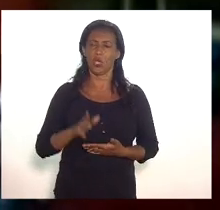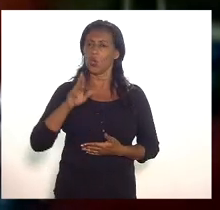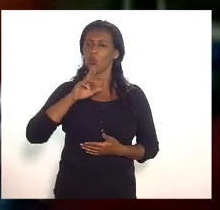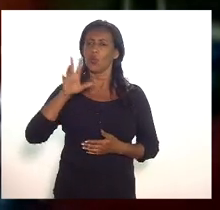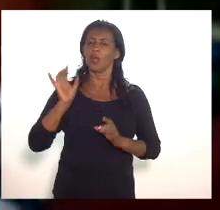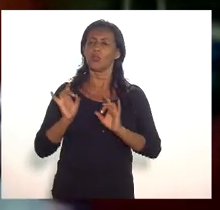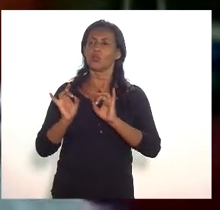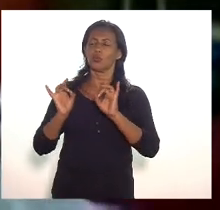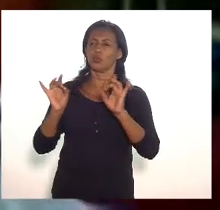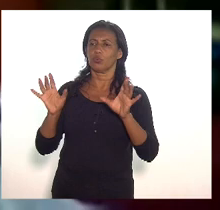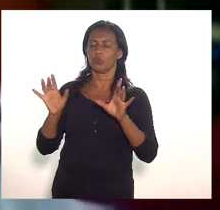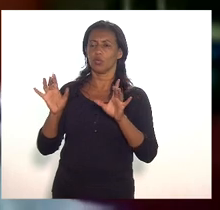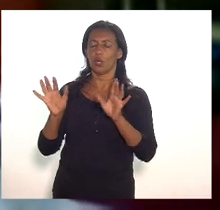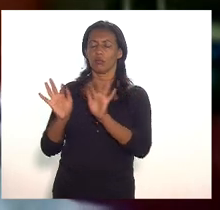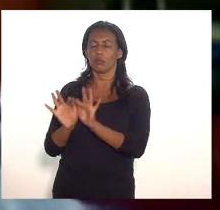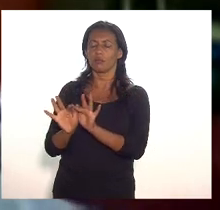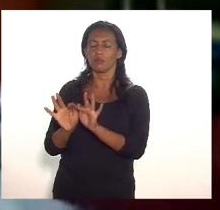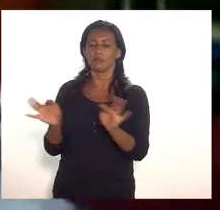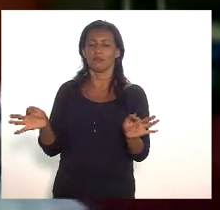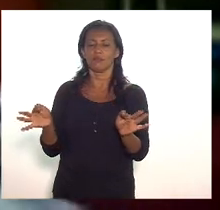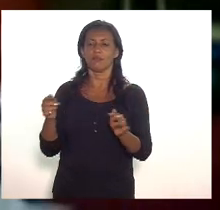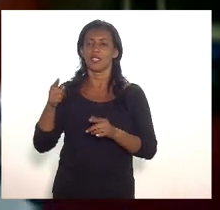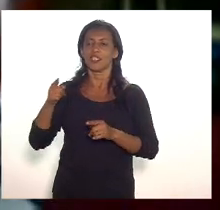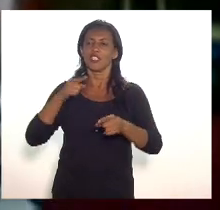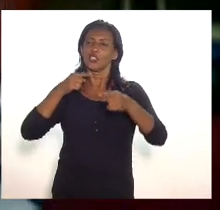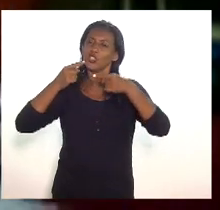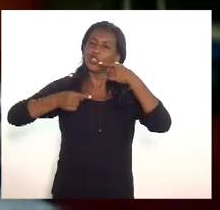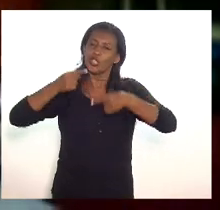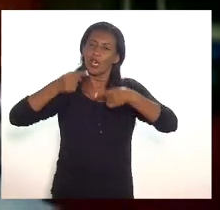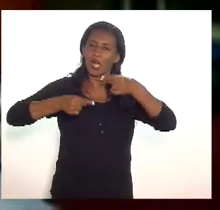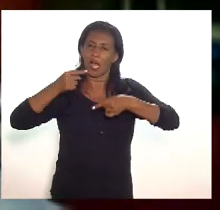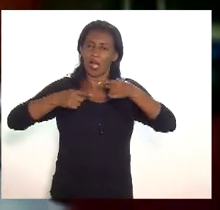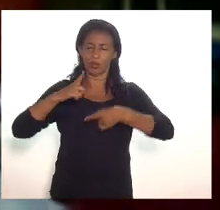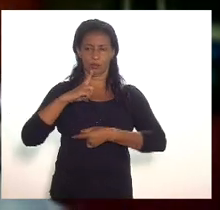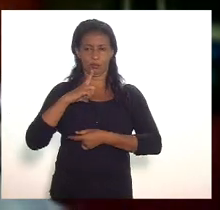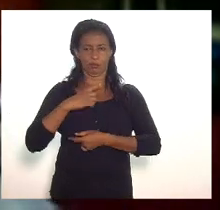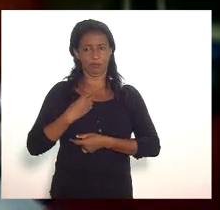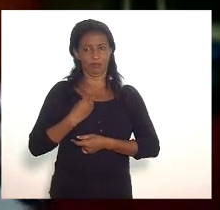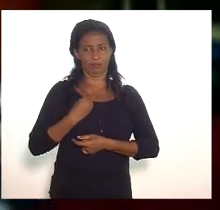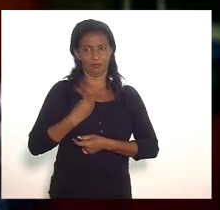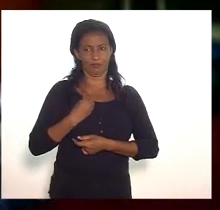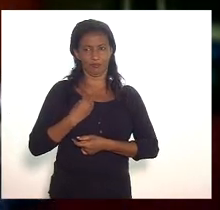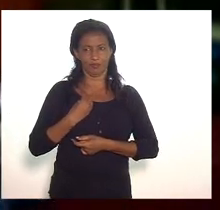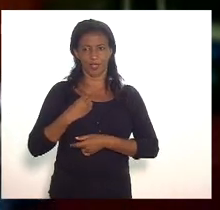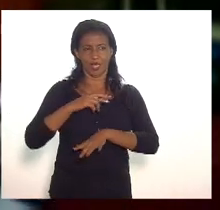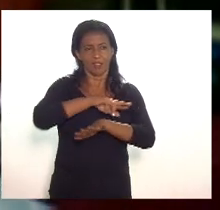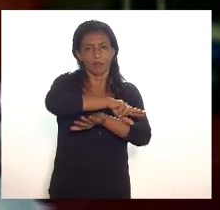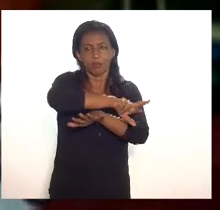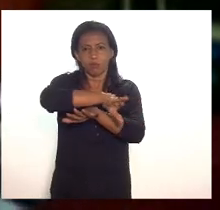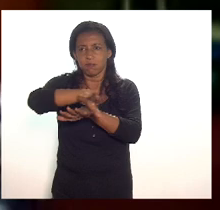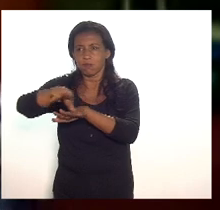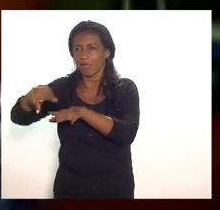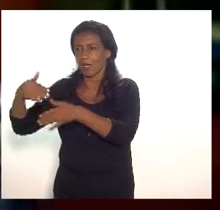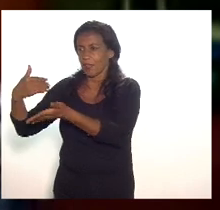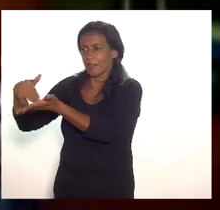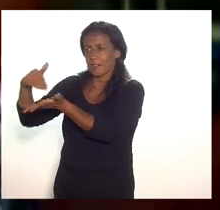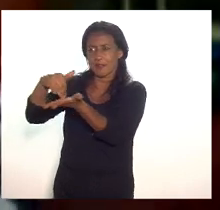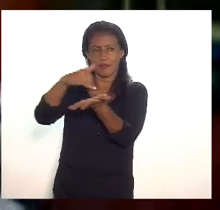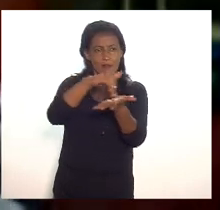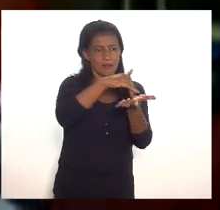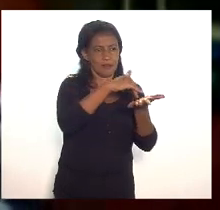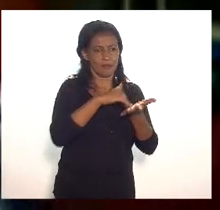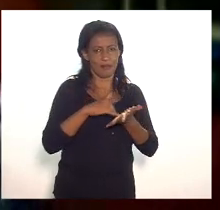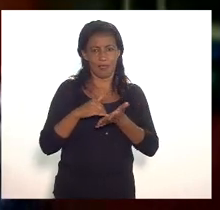suficiente apenas esse diálogo existir entre as demais secretarias, entre os